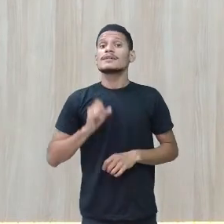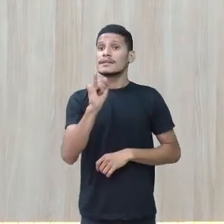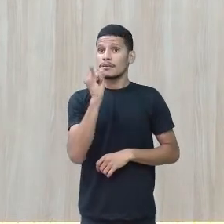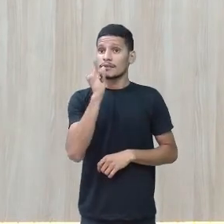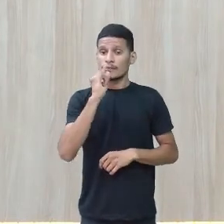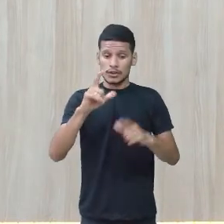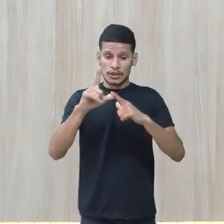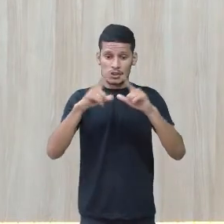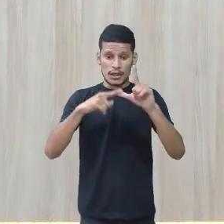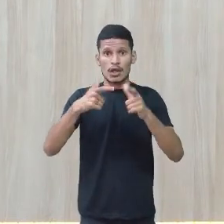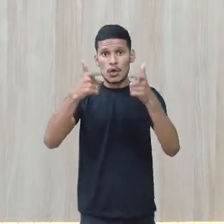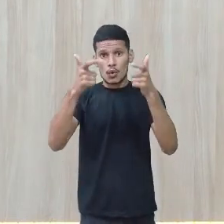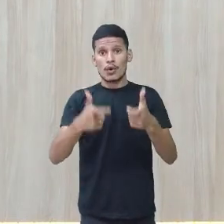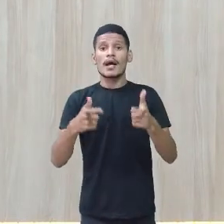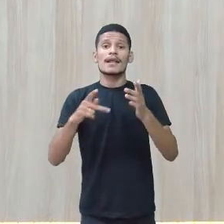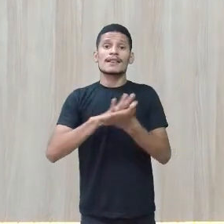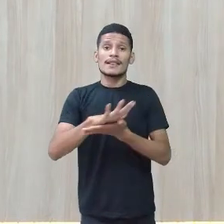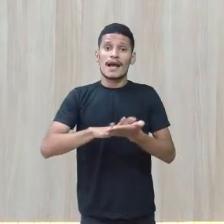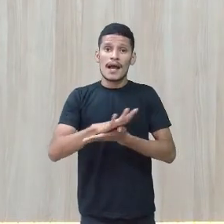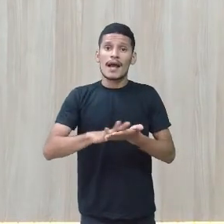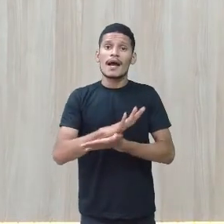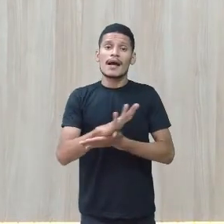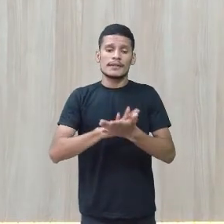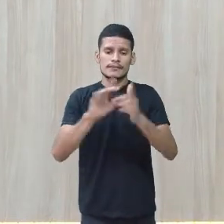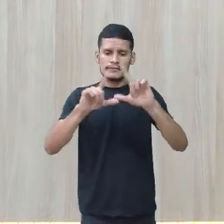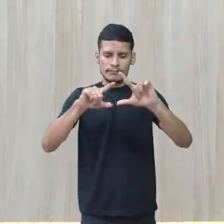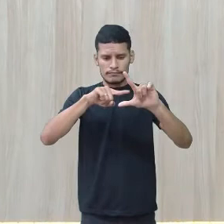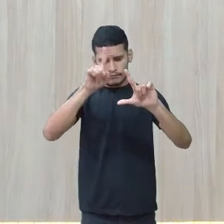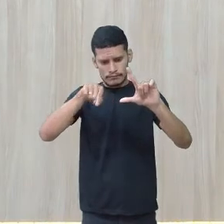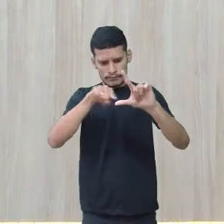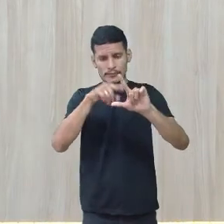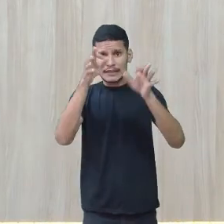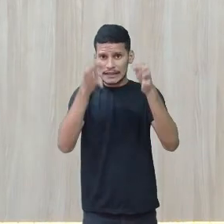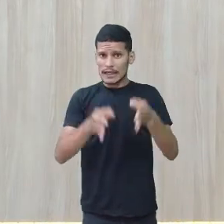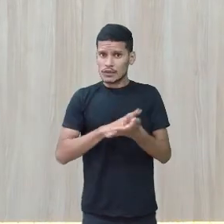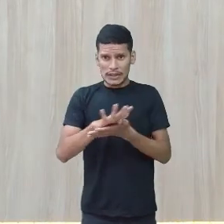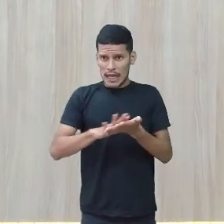ponto que não fosse um triângulo certinho, né, que não fosse um triângulo